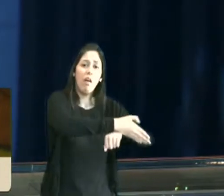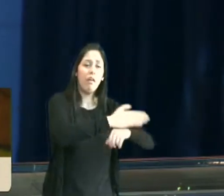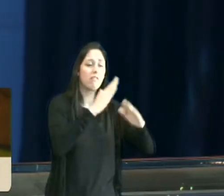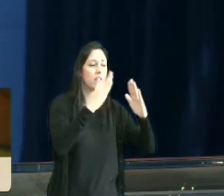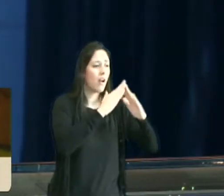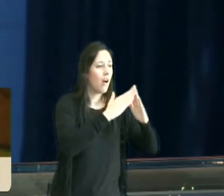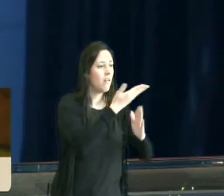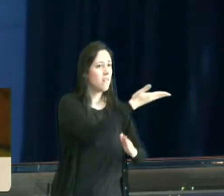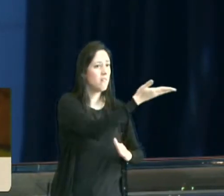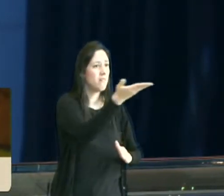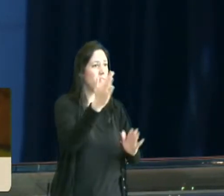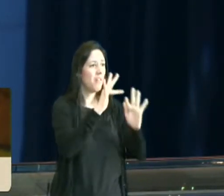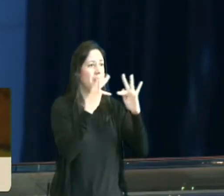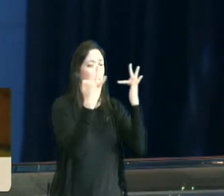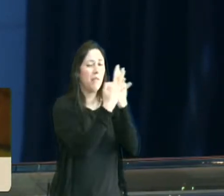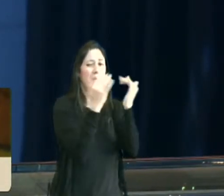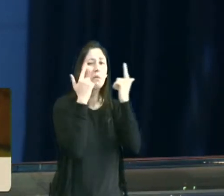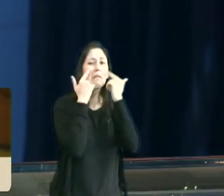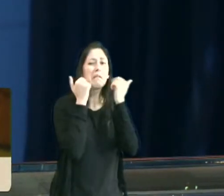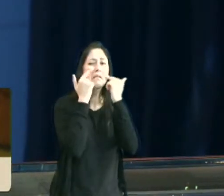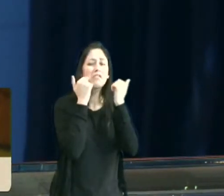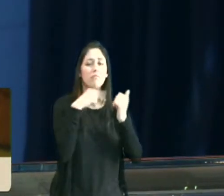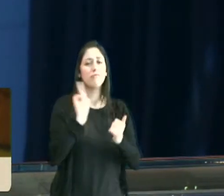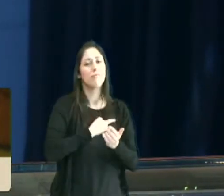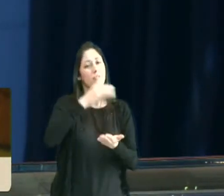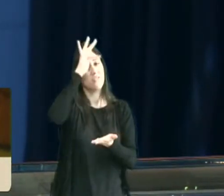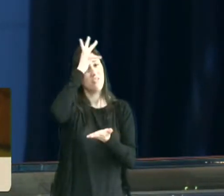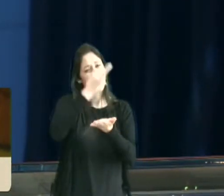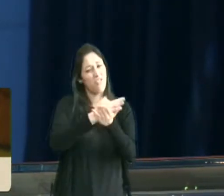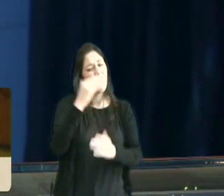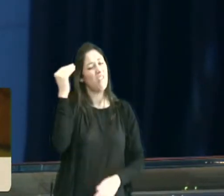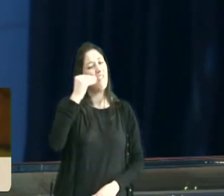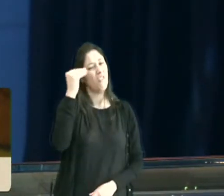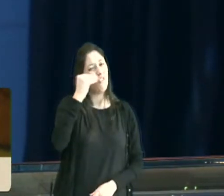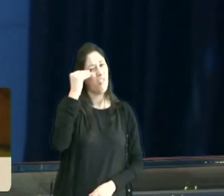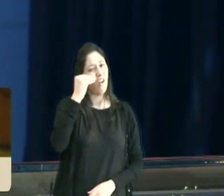caminho, e a nossa fé é abalada.